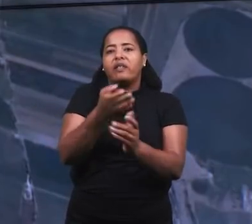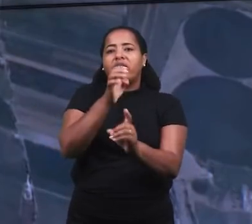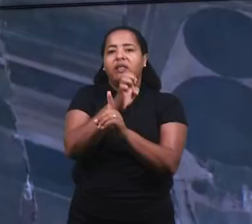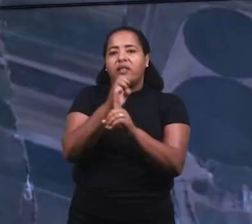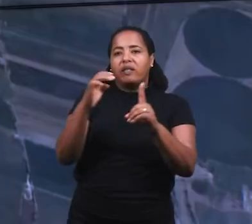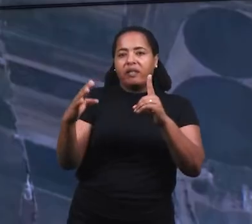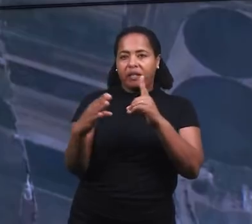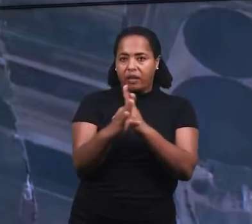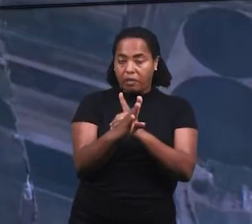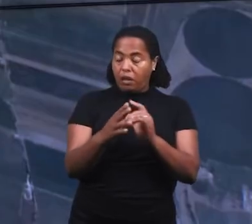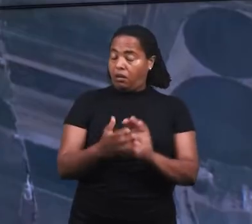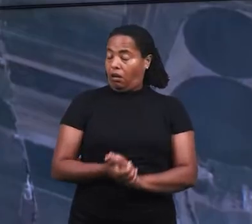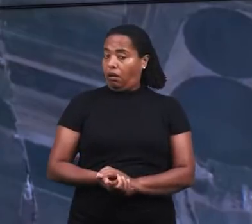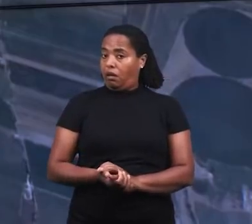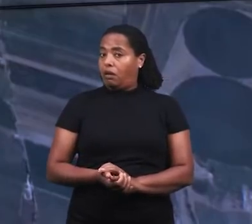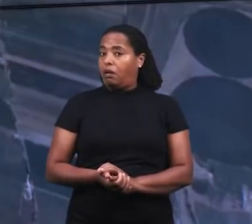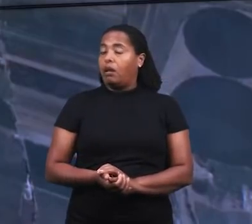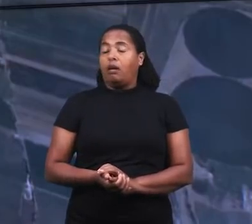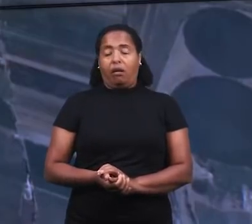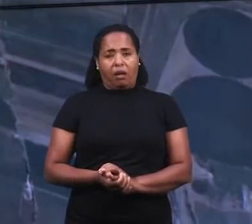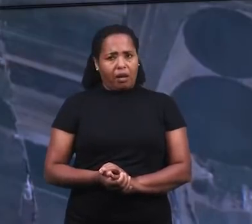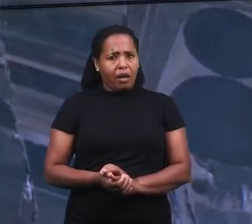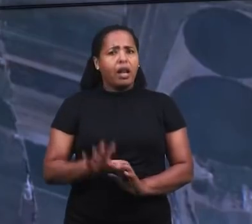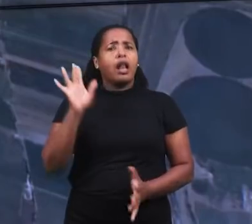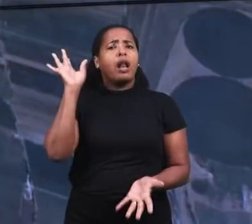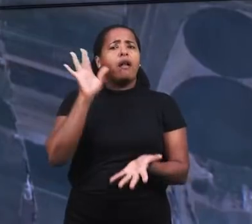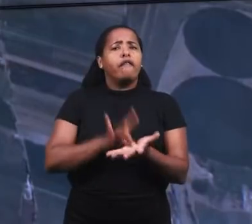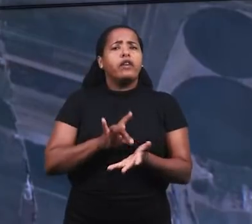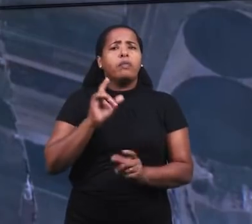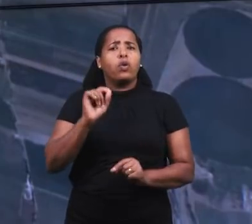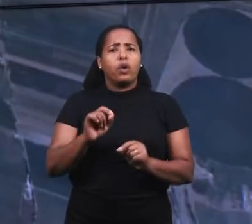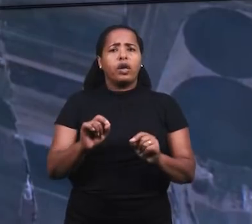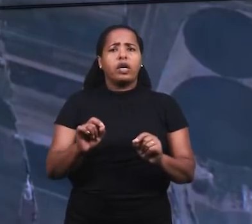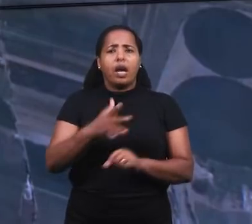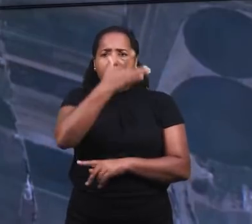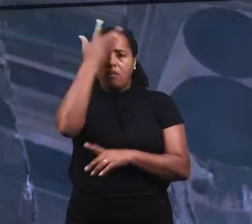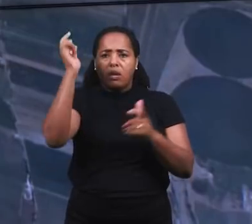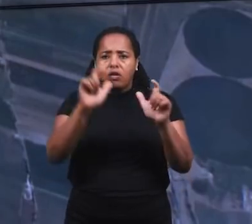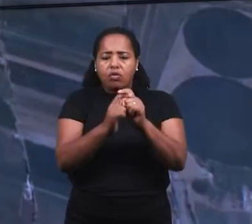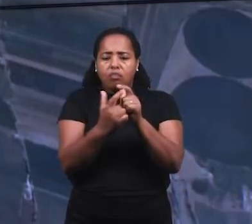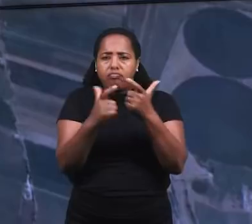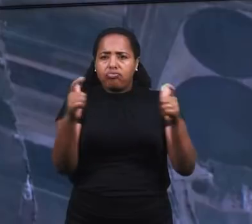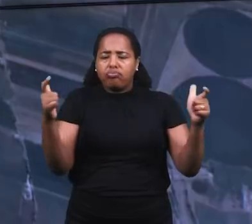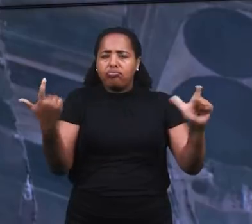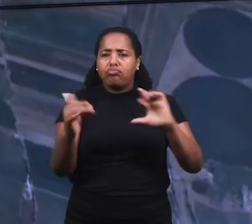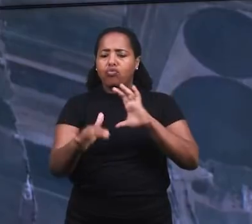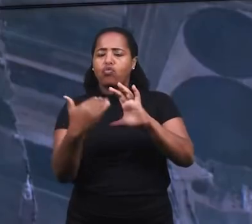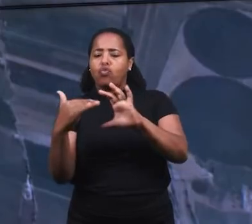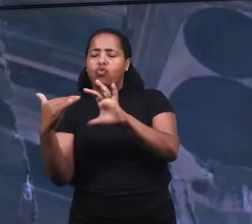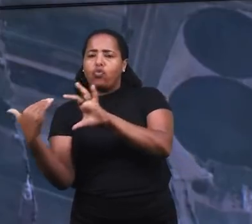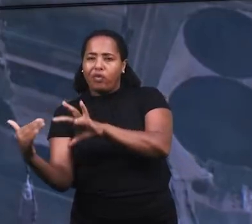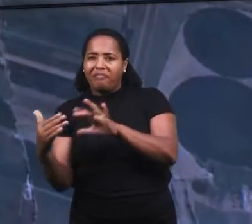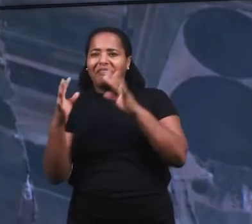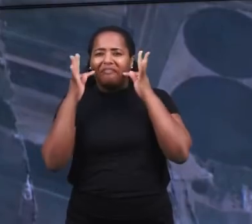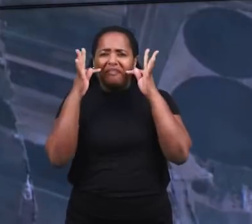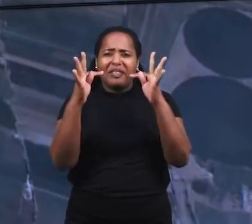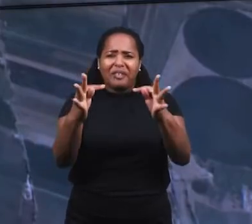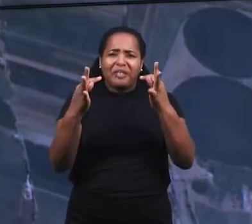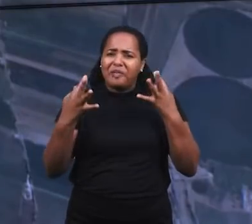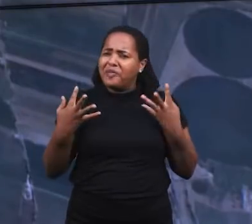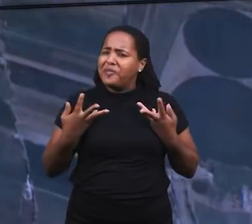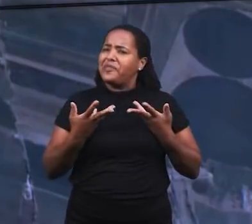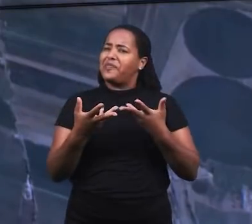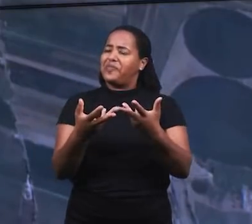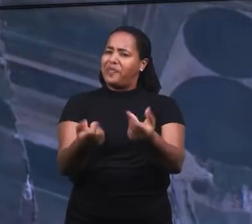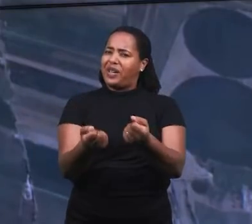dos estudos abordados na EBD. E pelo contrário, o irmão afirma, o número de participantes